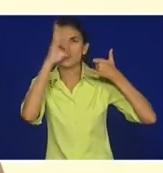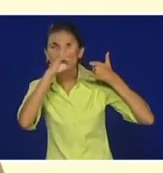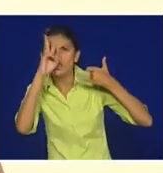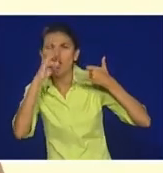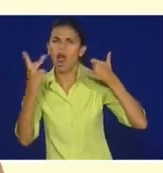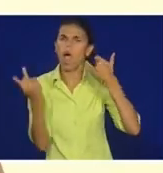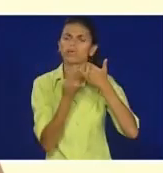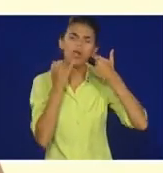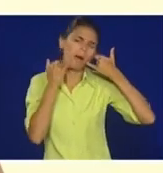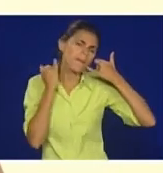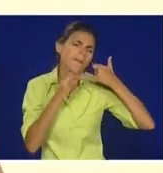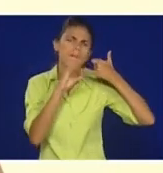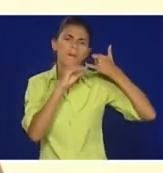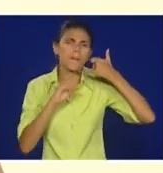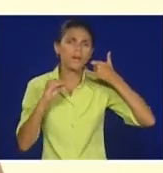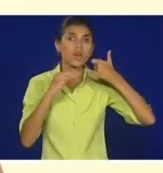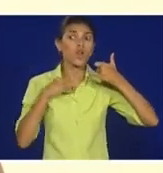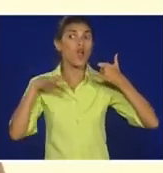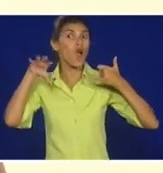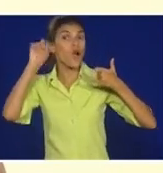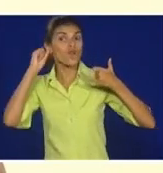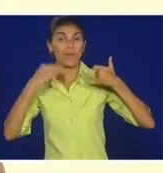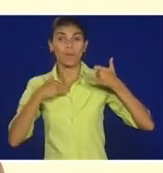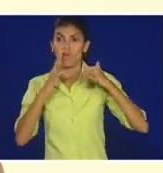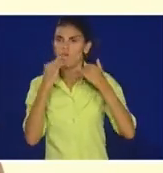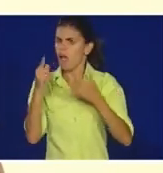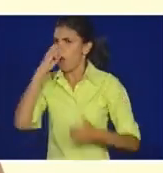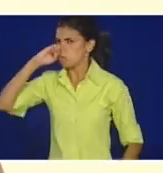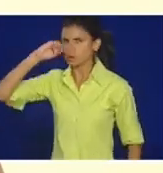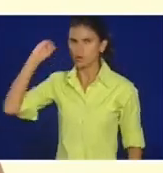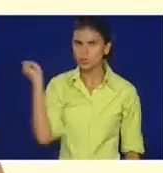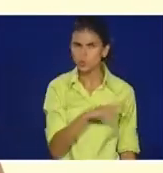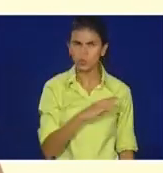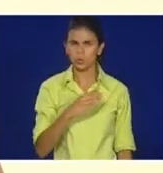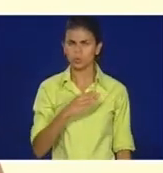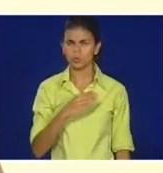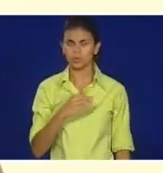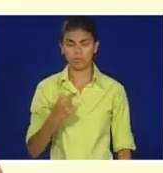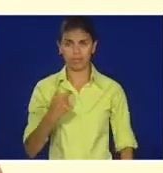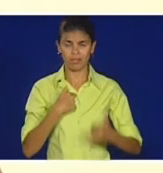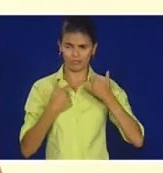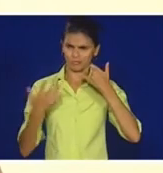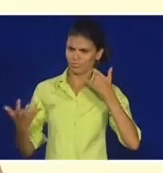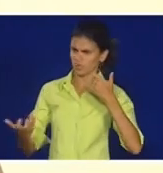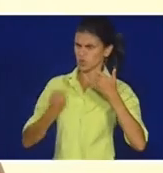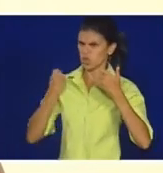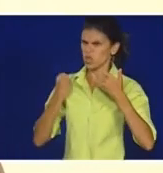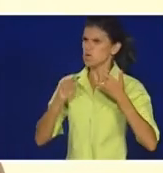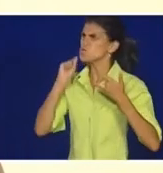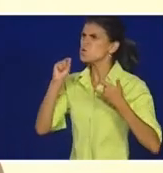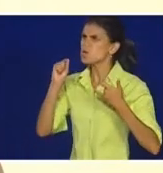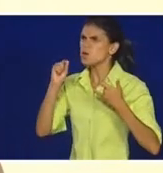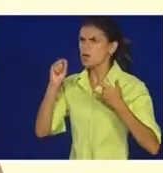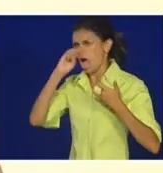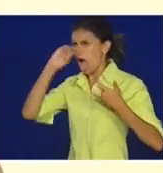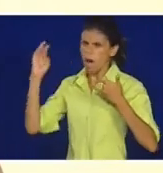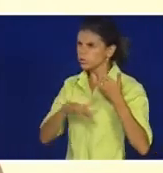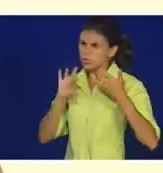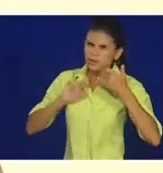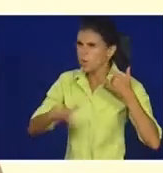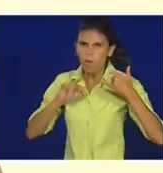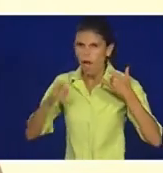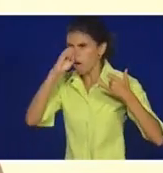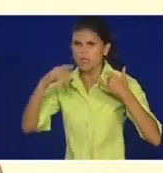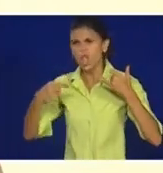contando uma história importante para mim e tal, e eu escutei ele dizer: mas isto é um absurdo. E eu, então, disse para